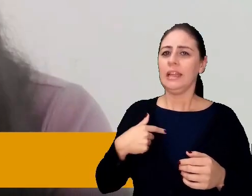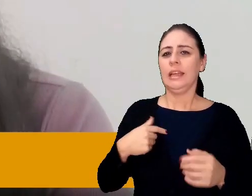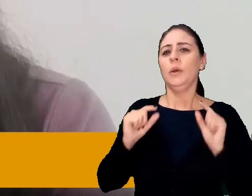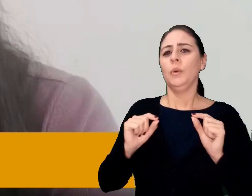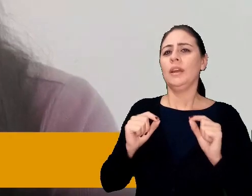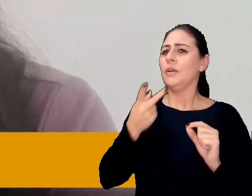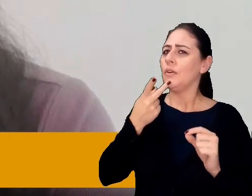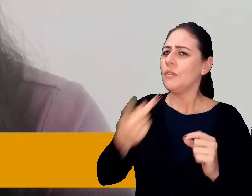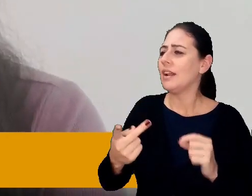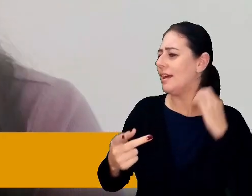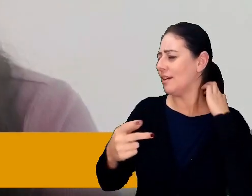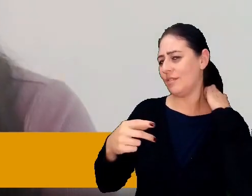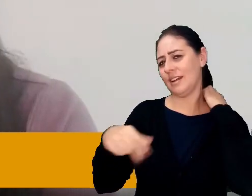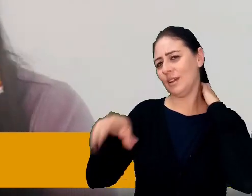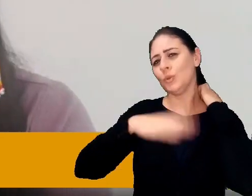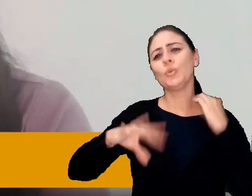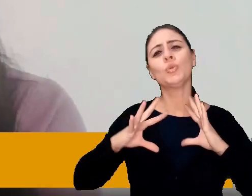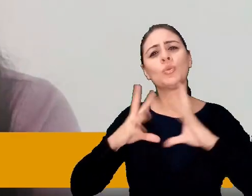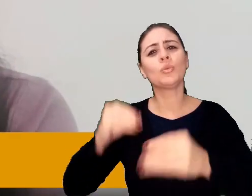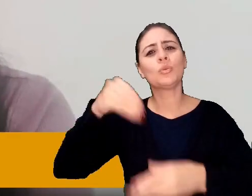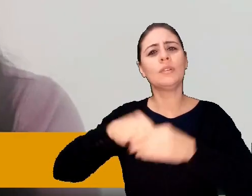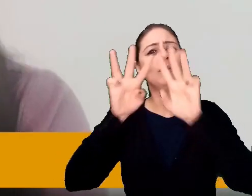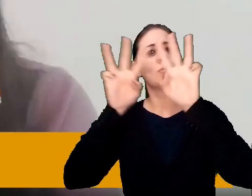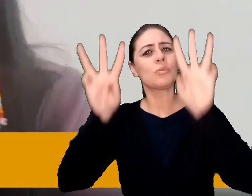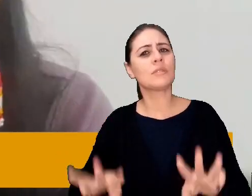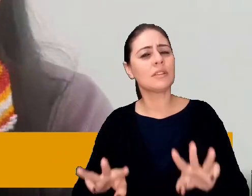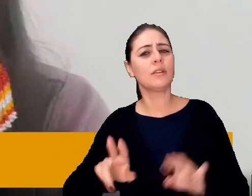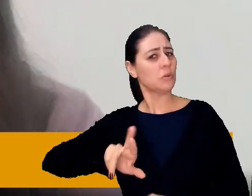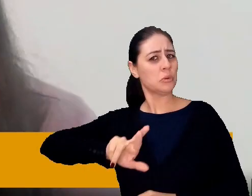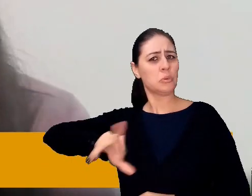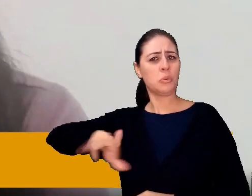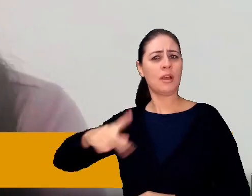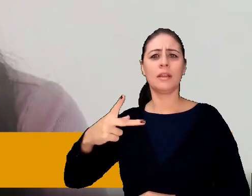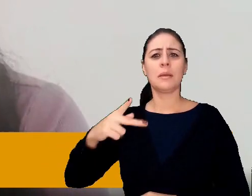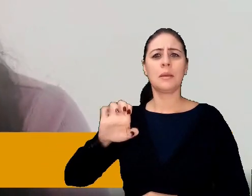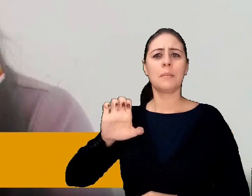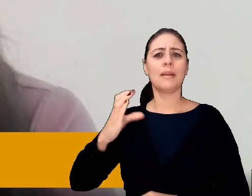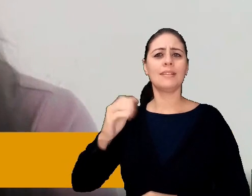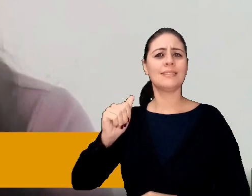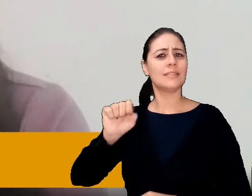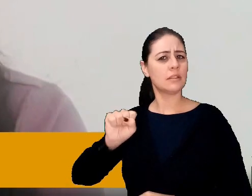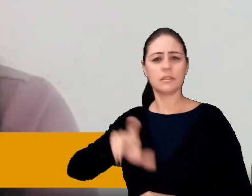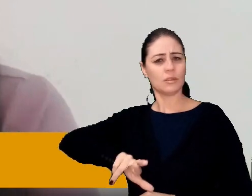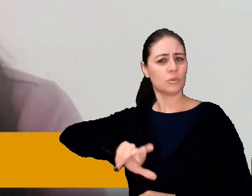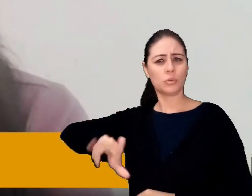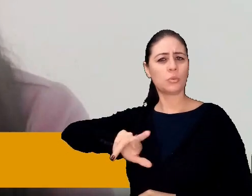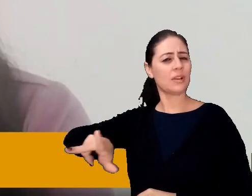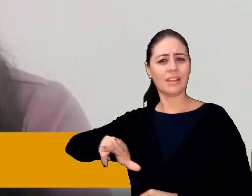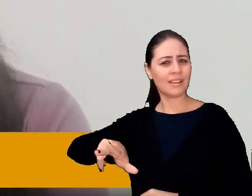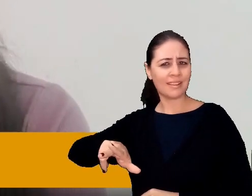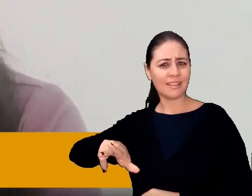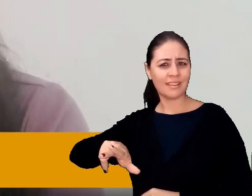ali naquele museu não eram peças, não eram artefatos, né? Que estava ali, porque eu